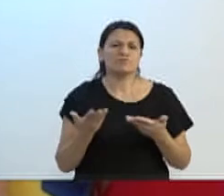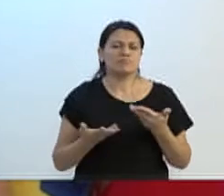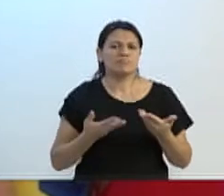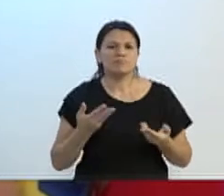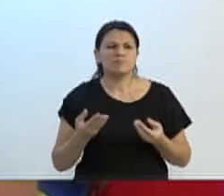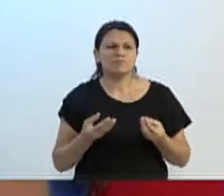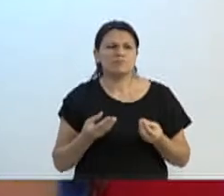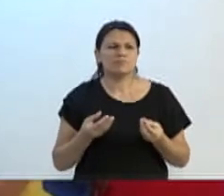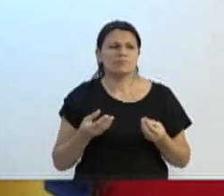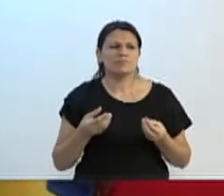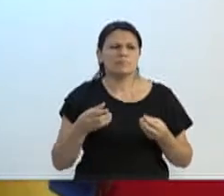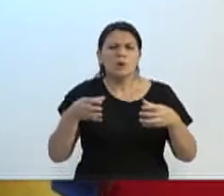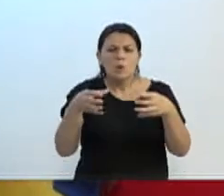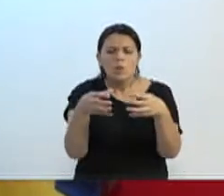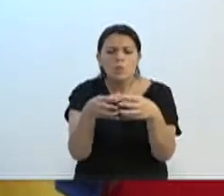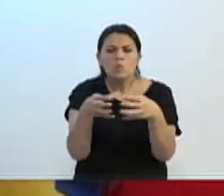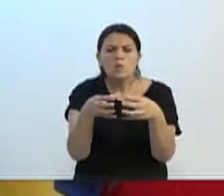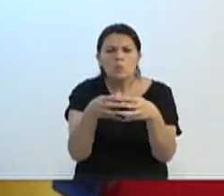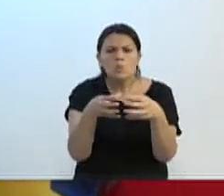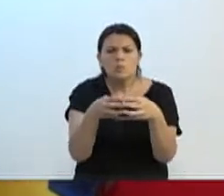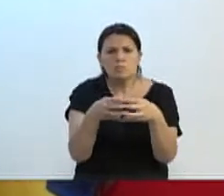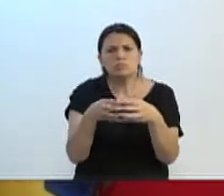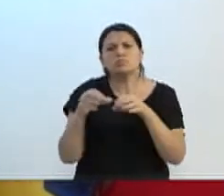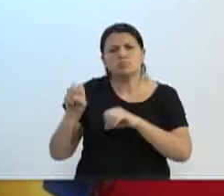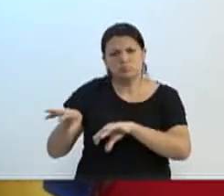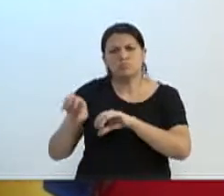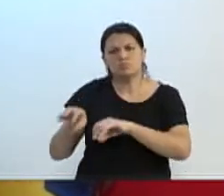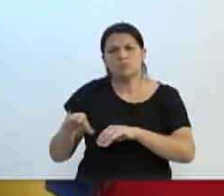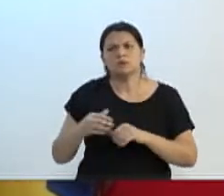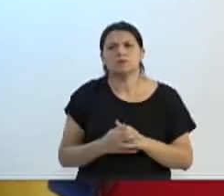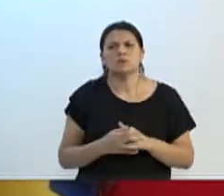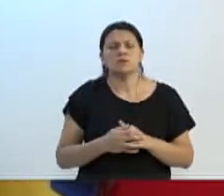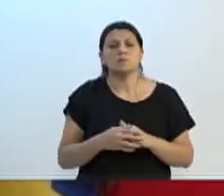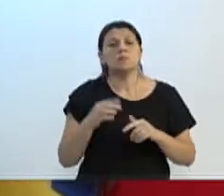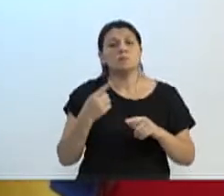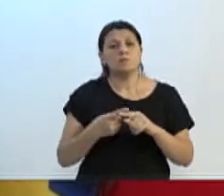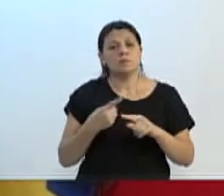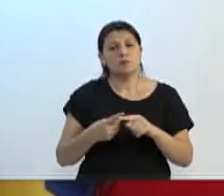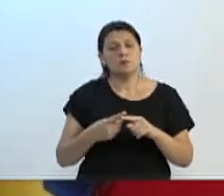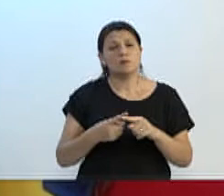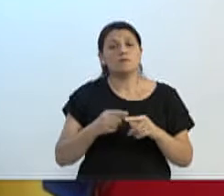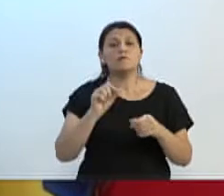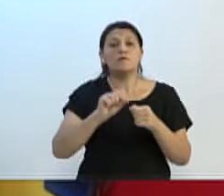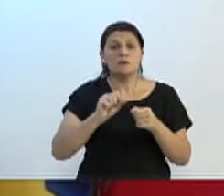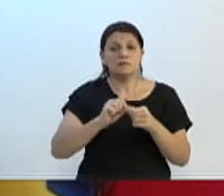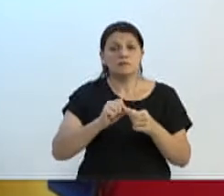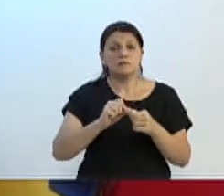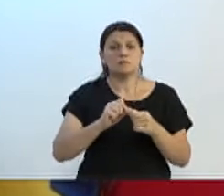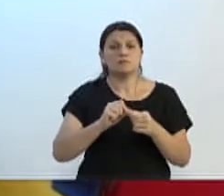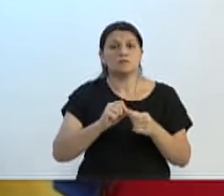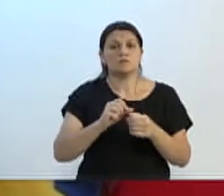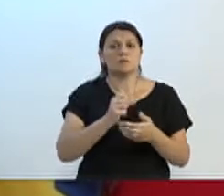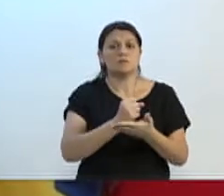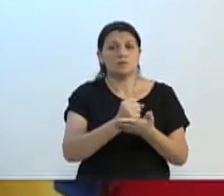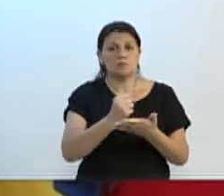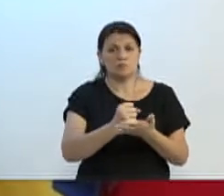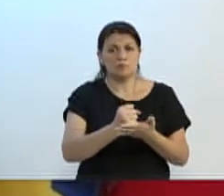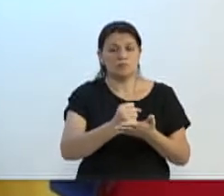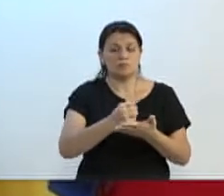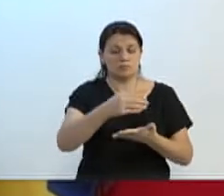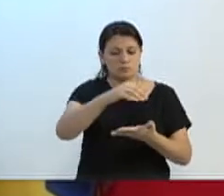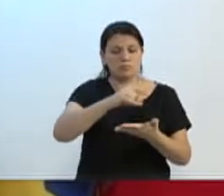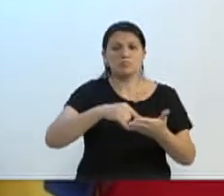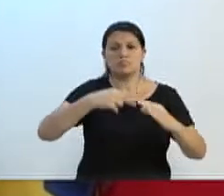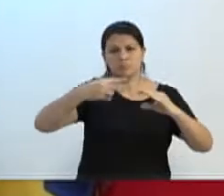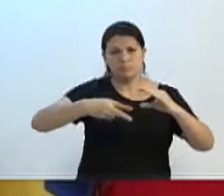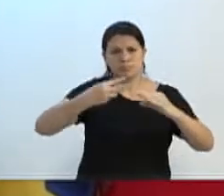poderia ser ignorado, e parabenizar aqui que nós encaminhamos um documento para esta casa, e parabenizar a